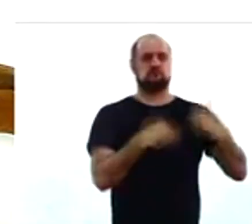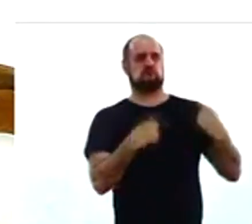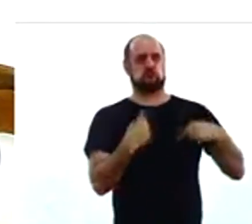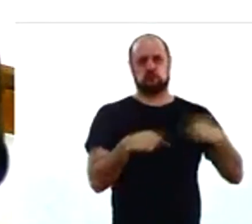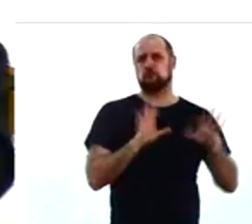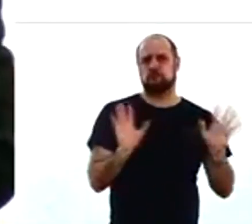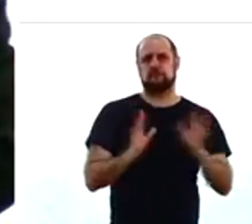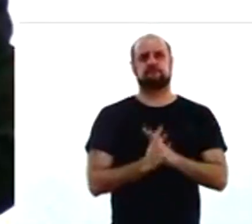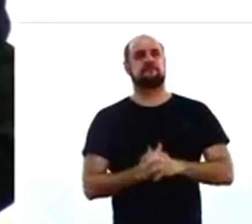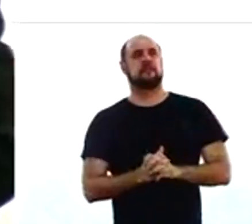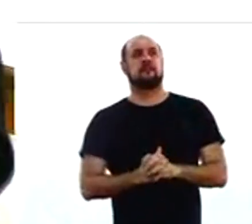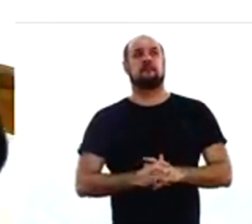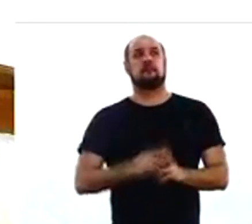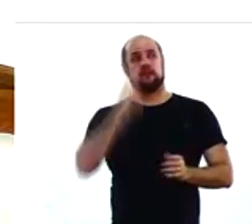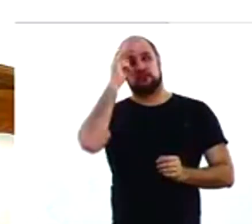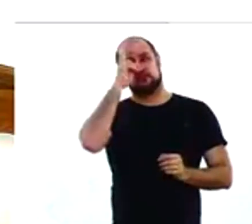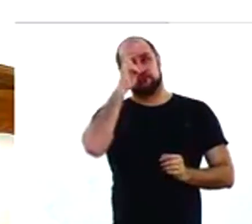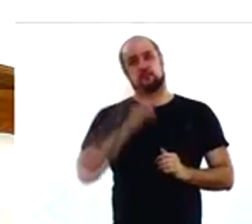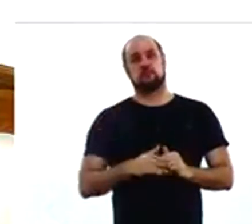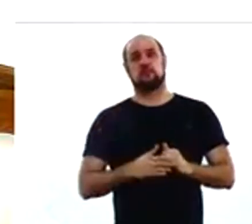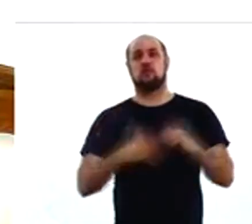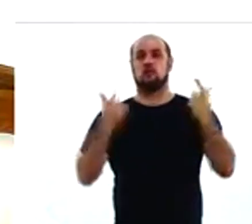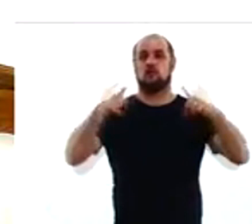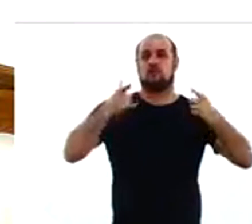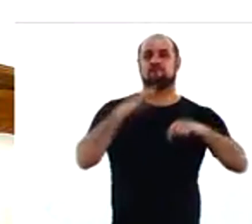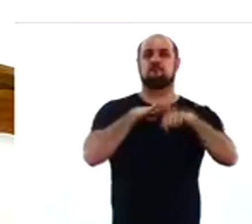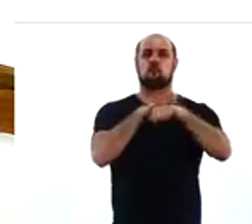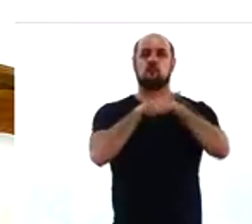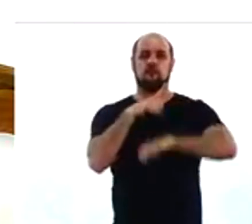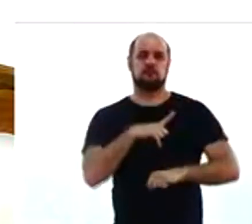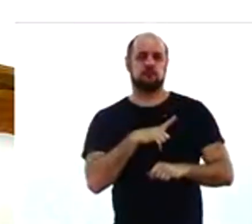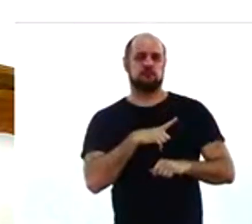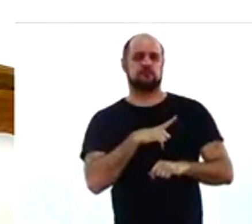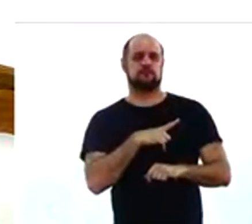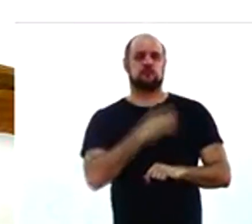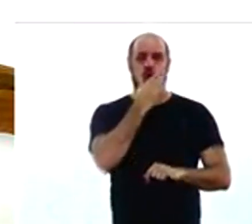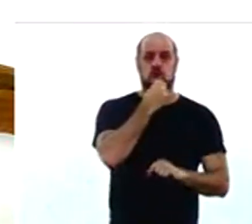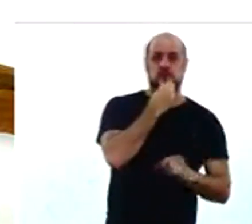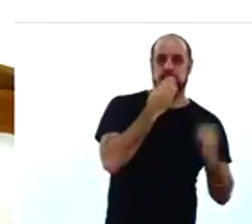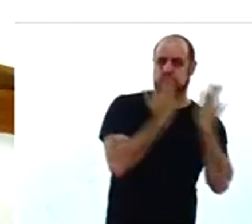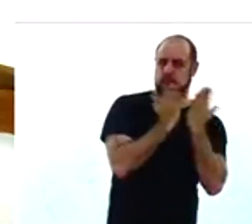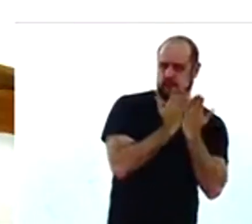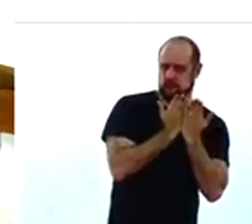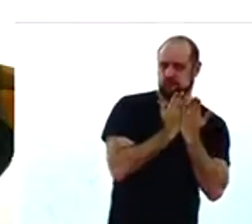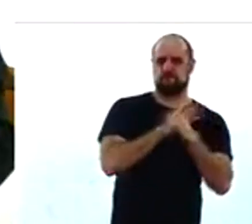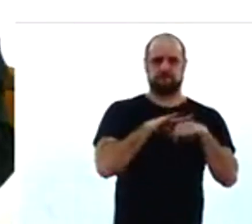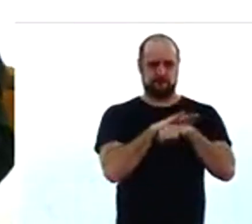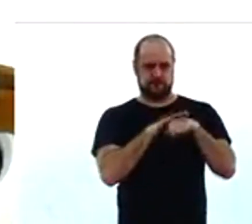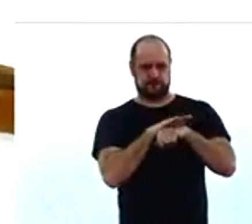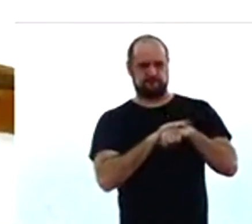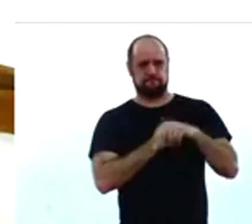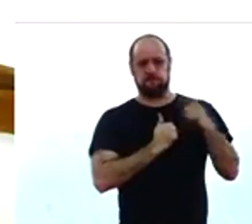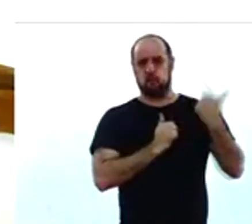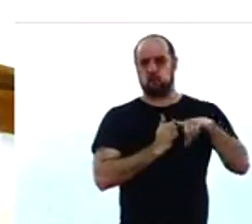uma história que lá no Alasca teve uma conversa entre um cristão, né, alguém que crê em Deus, e